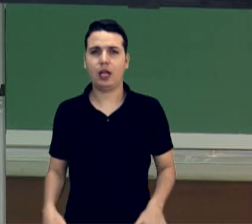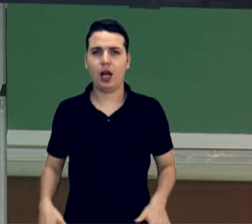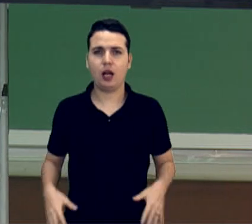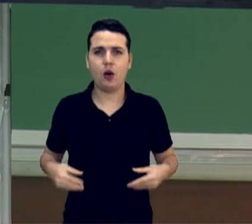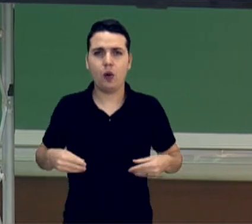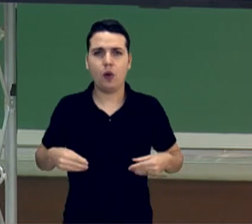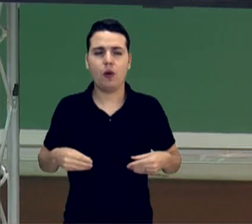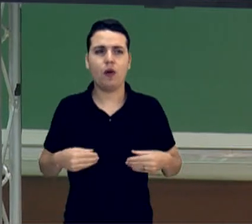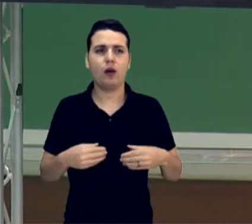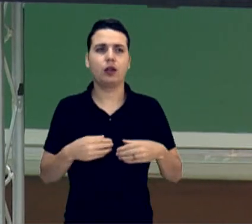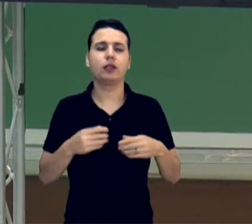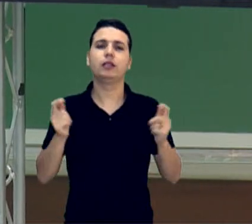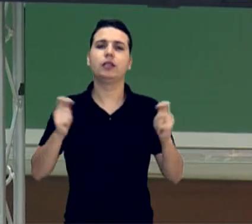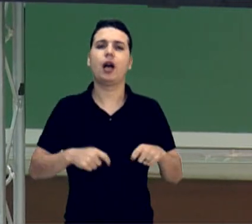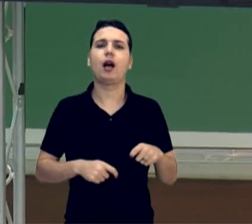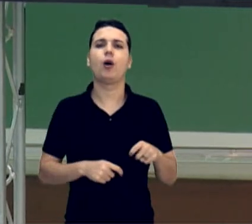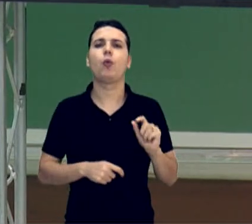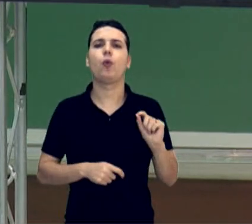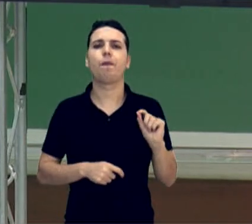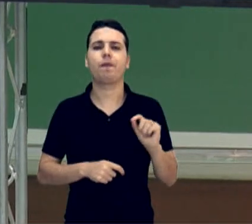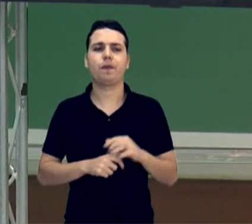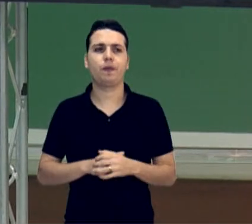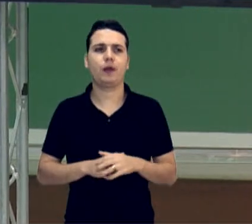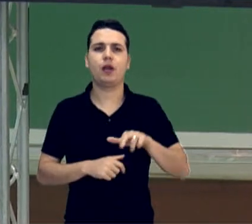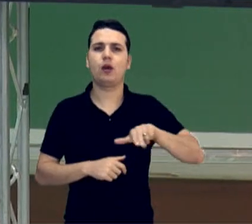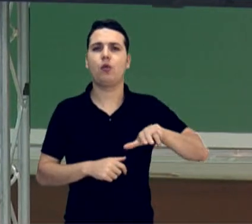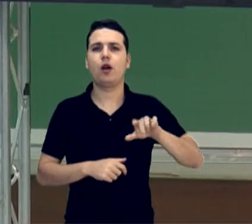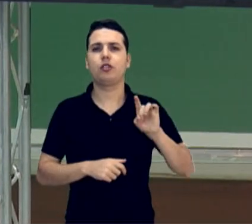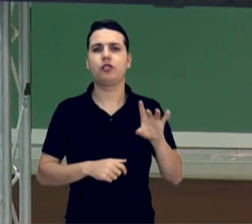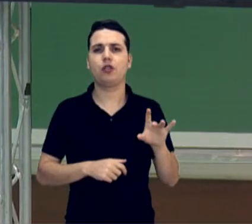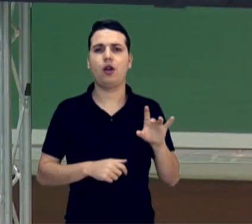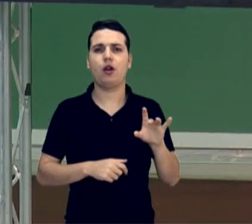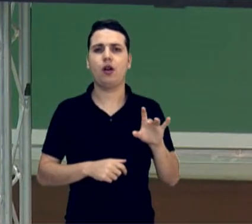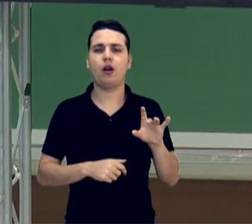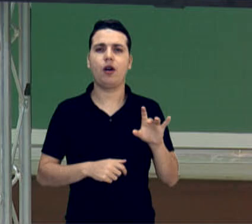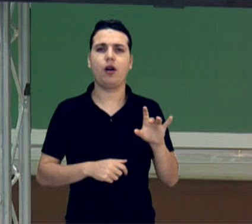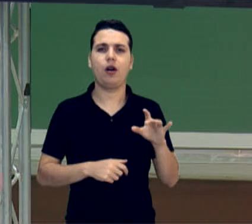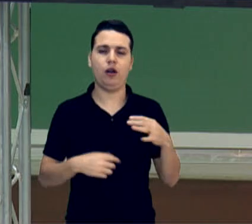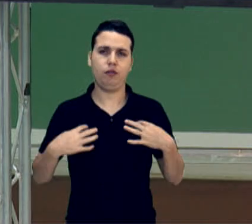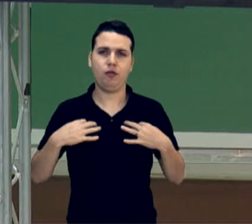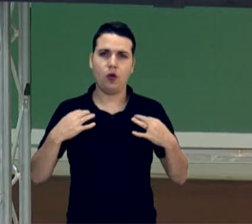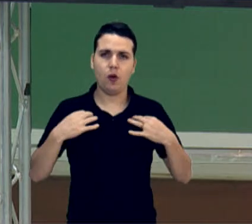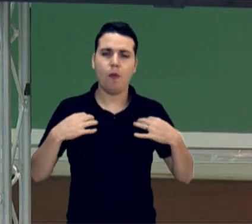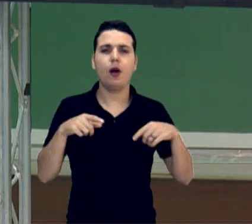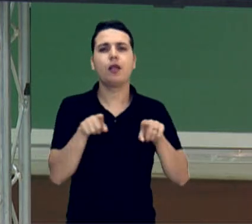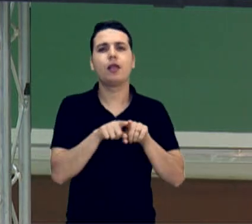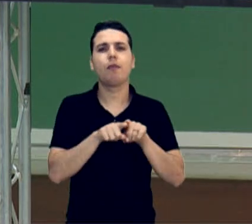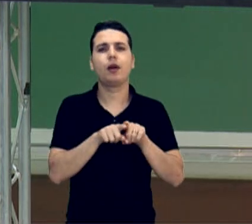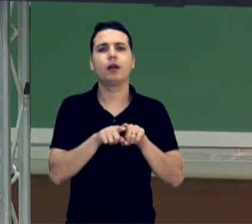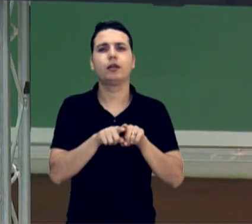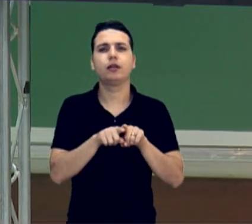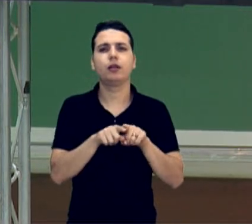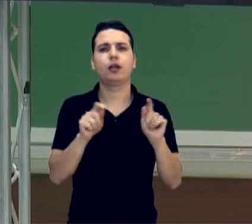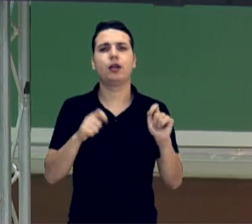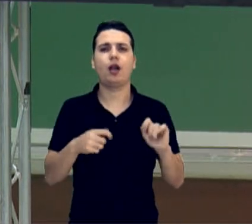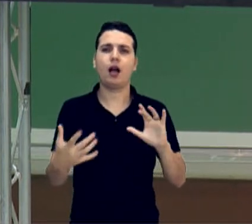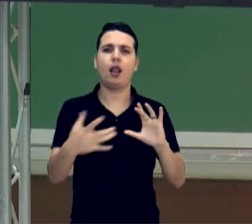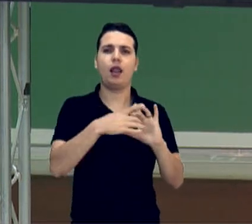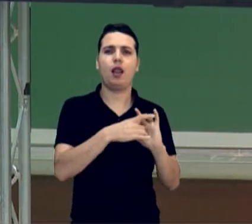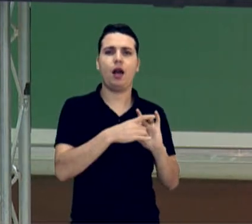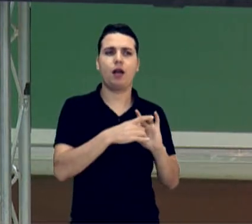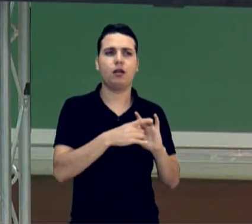né? Que servem também não só como adereço, como figurino, mas que servem também para compor os